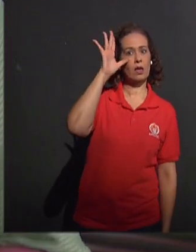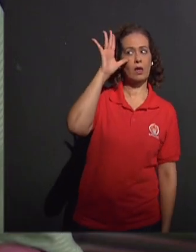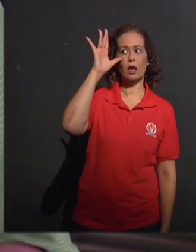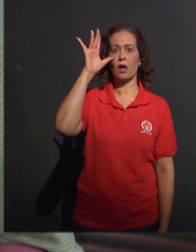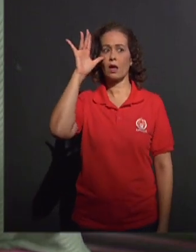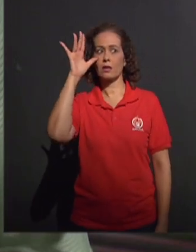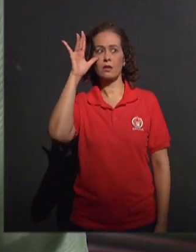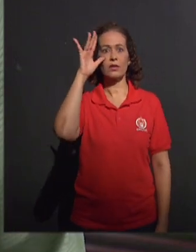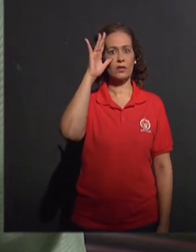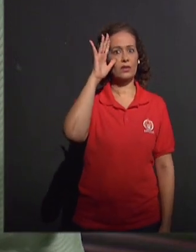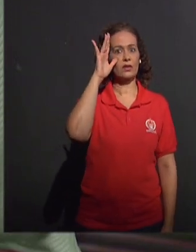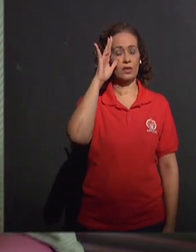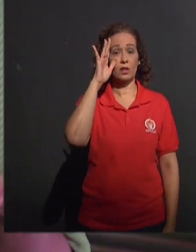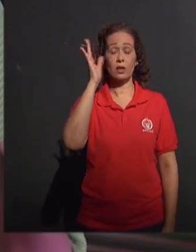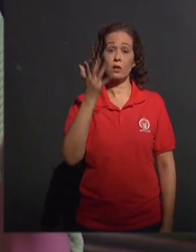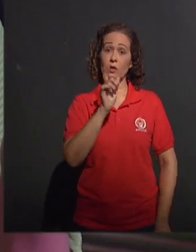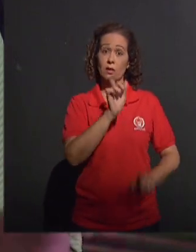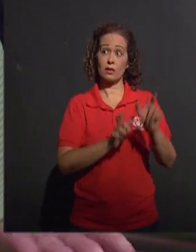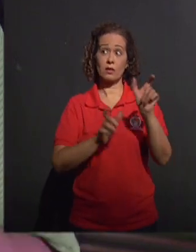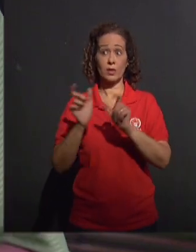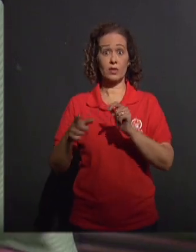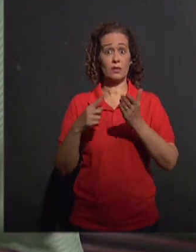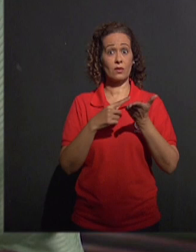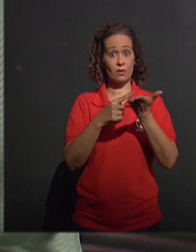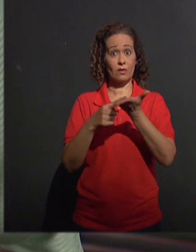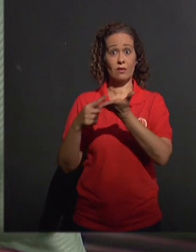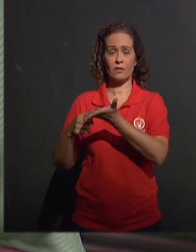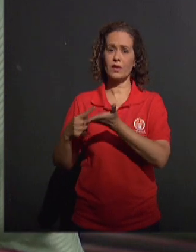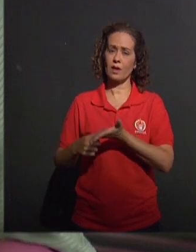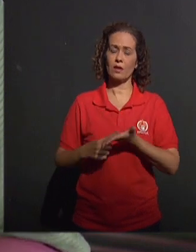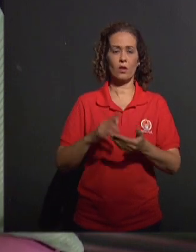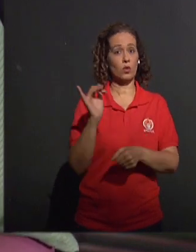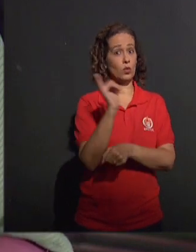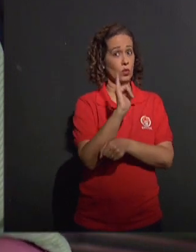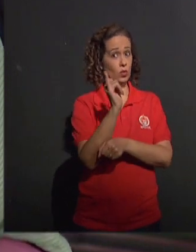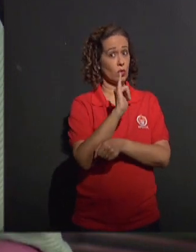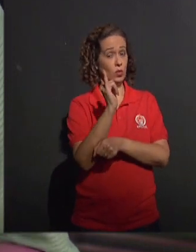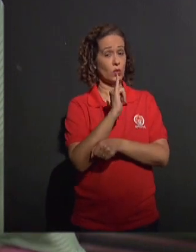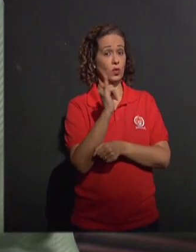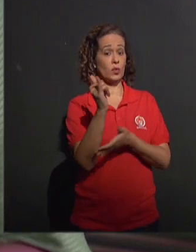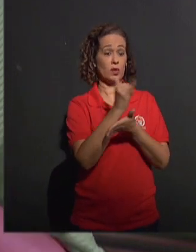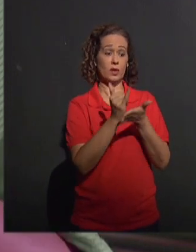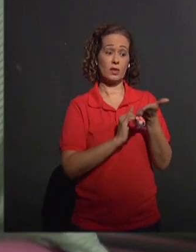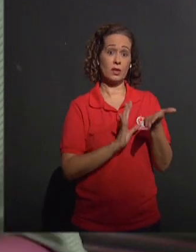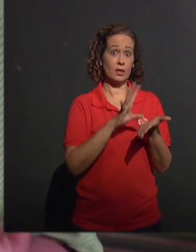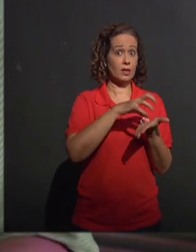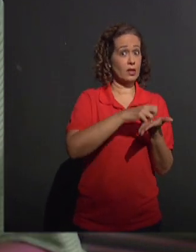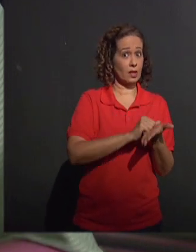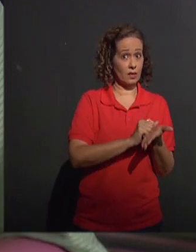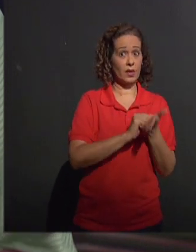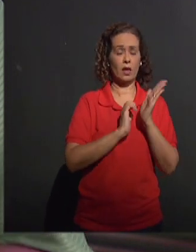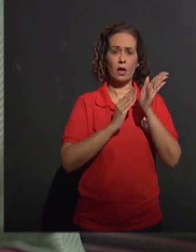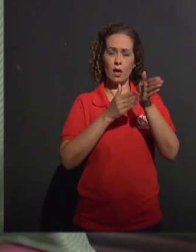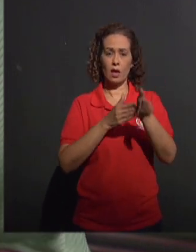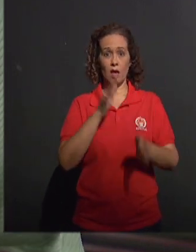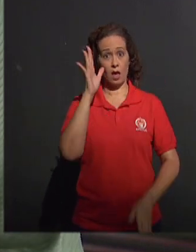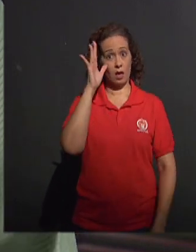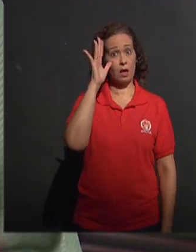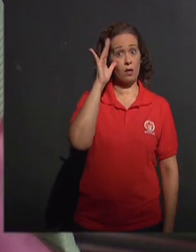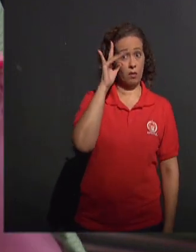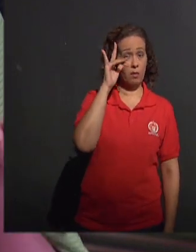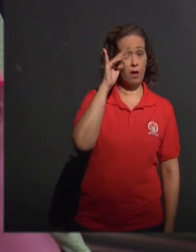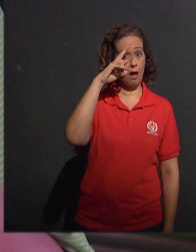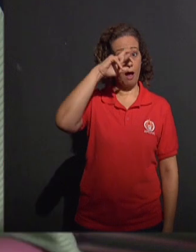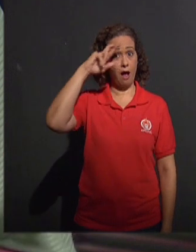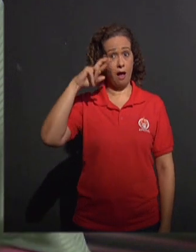interagir com os convidados do dia. Acesse a página da Lagoinha no YouTube, inscreva-se no canal, acompanhe a Live Lagoinha e tenha